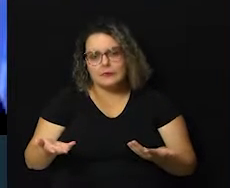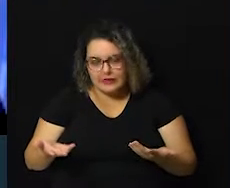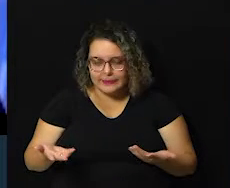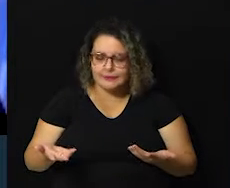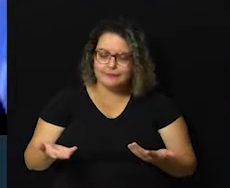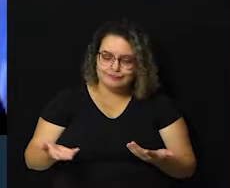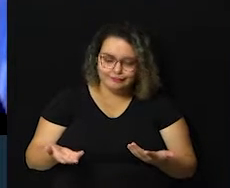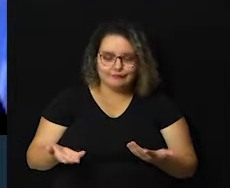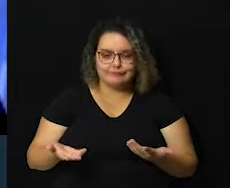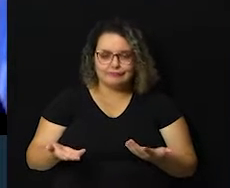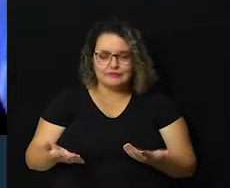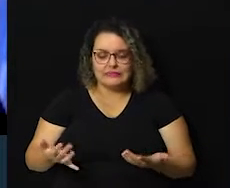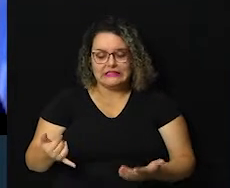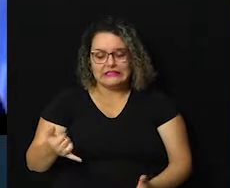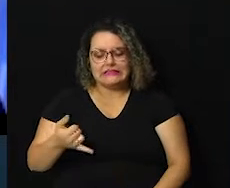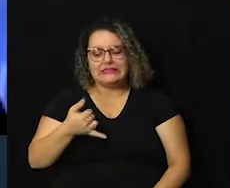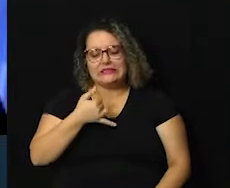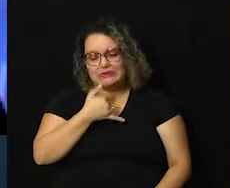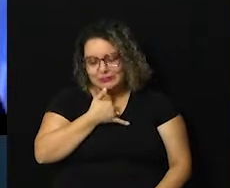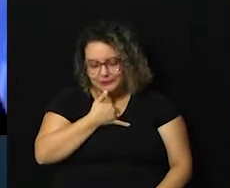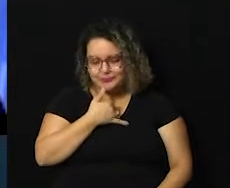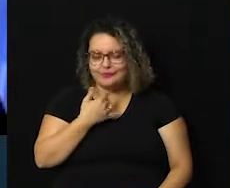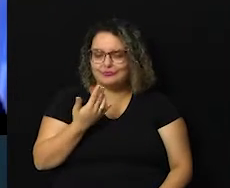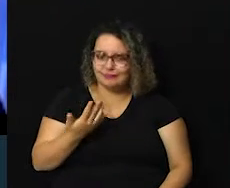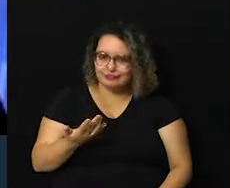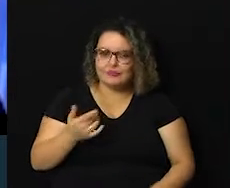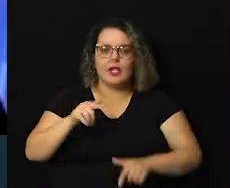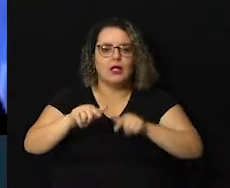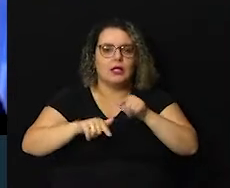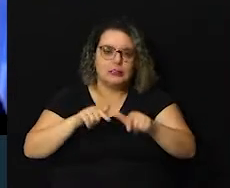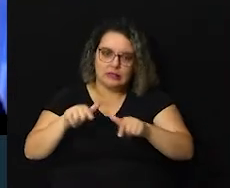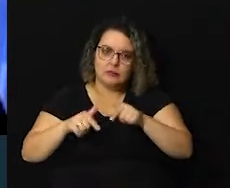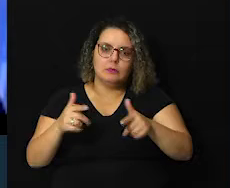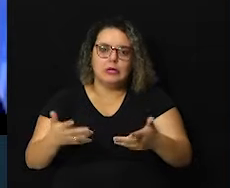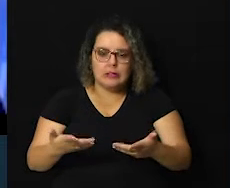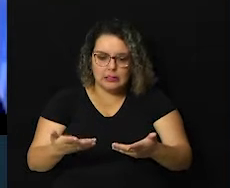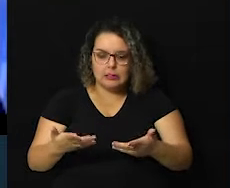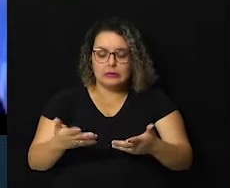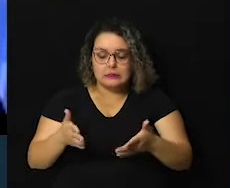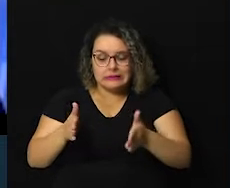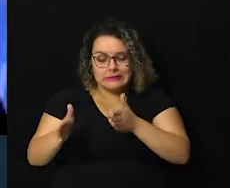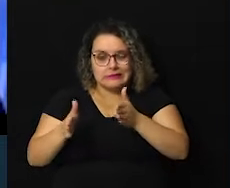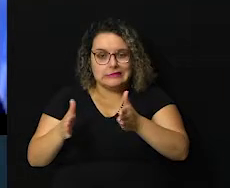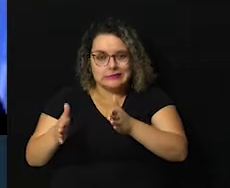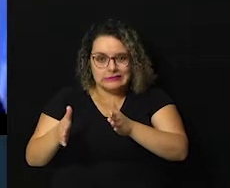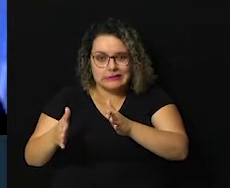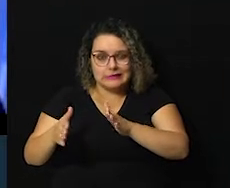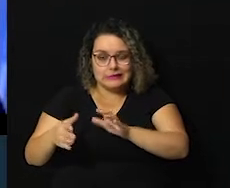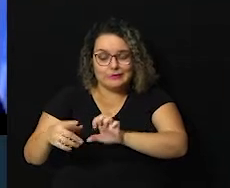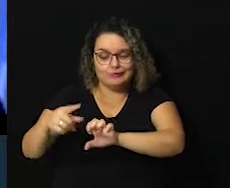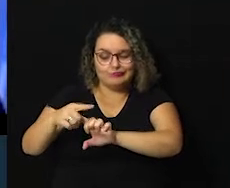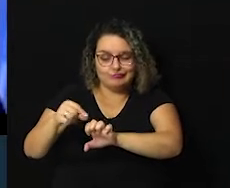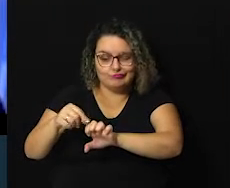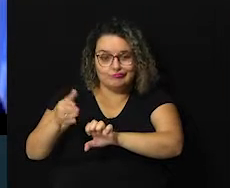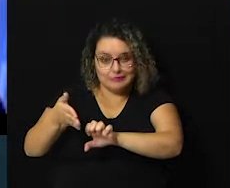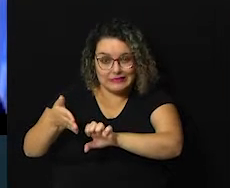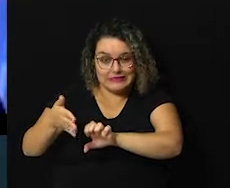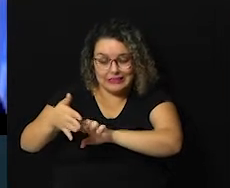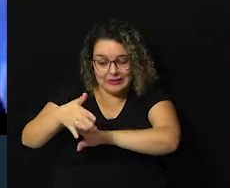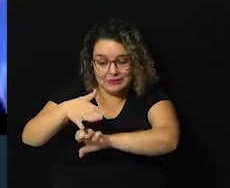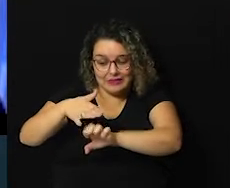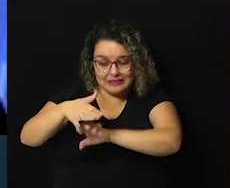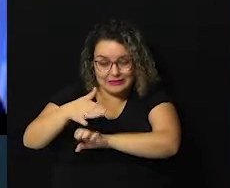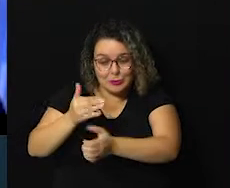foi realmente um baque para gente trabalhar é tá naquele momento super embrionário